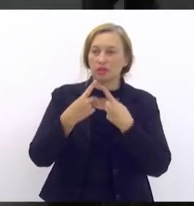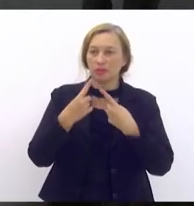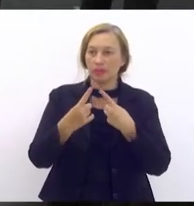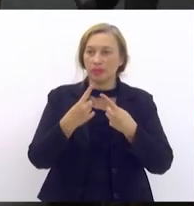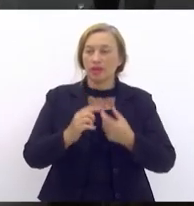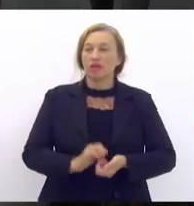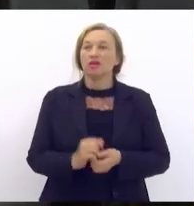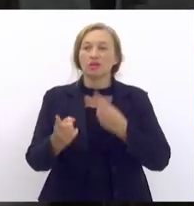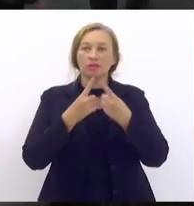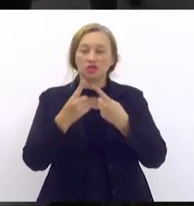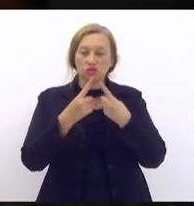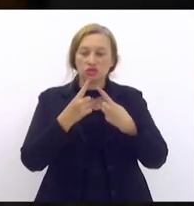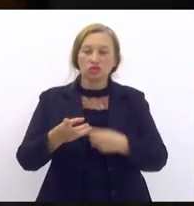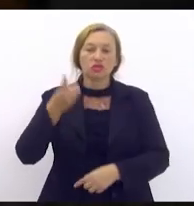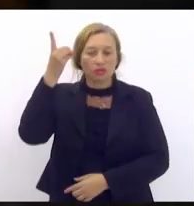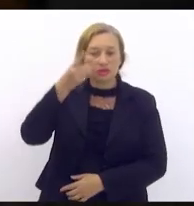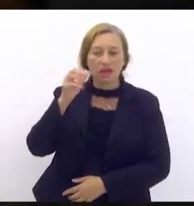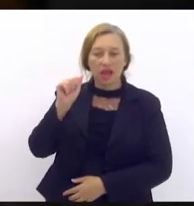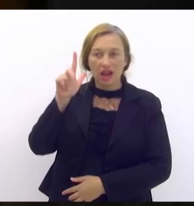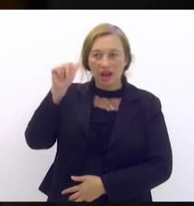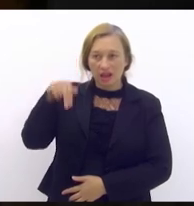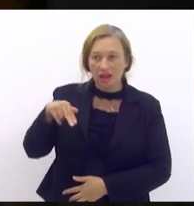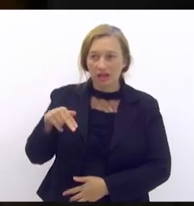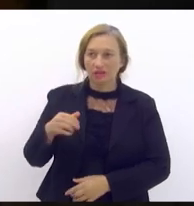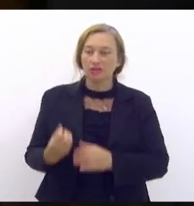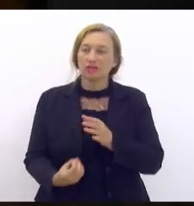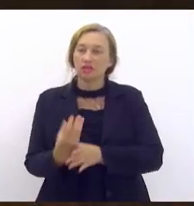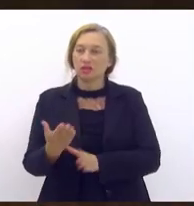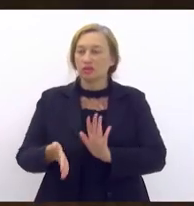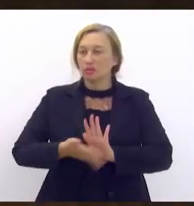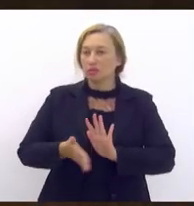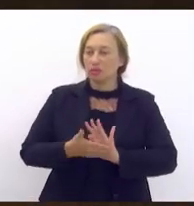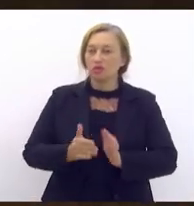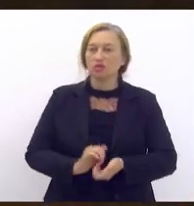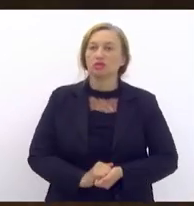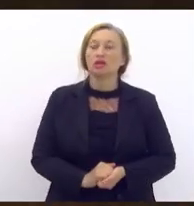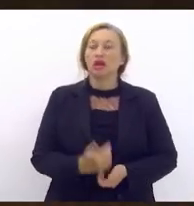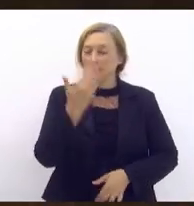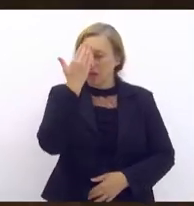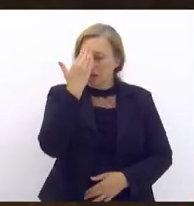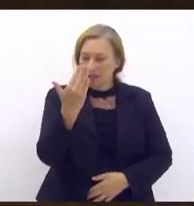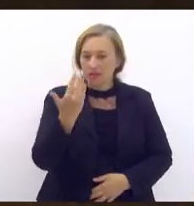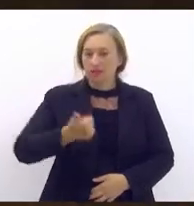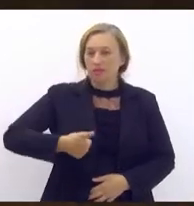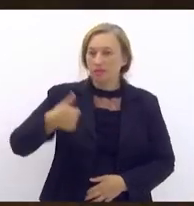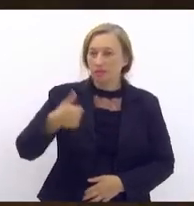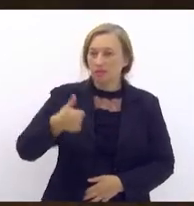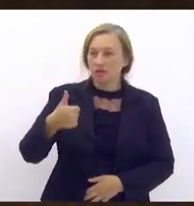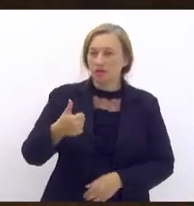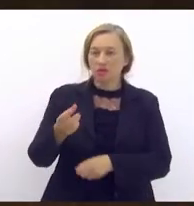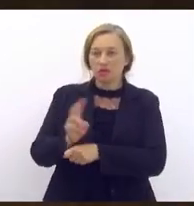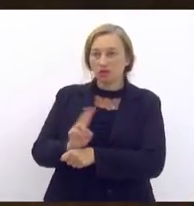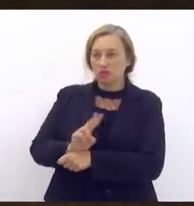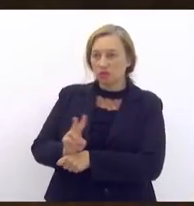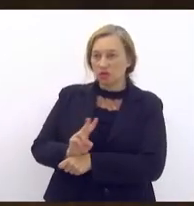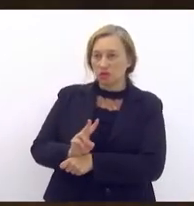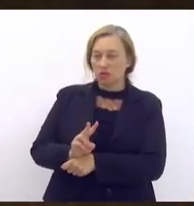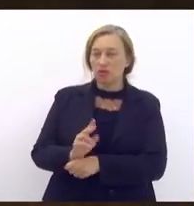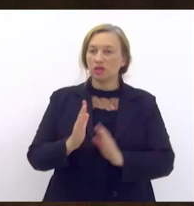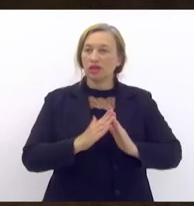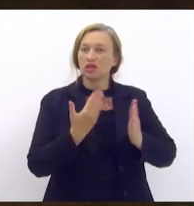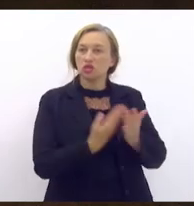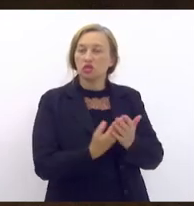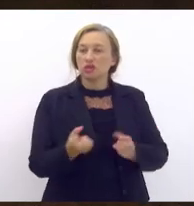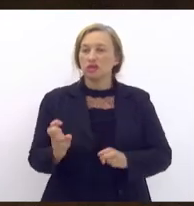discutir, senhora presidente. Para discutir, deputado Alan Lopes, o autor da proposta. Em primeiro lugar, queria agradecer as inspetoras que estão aqui